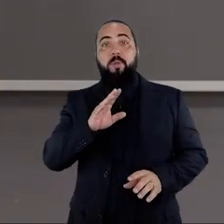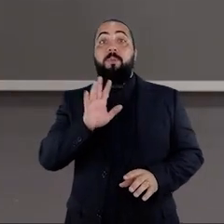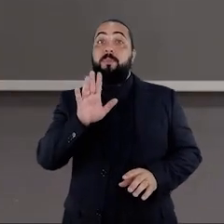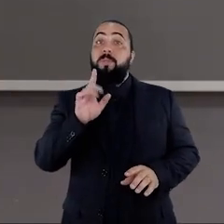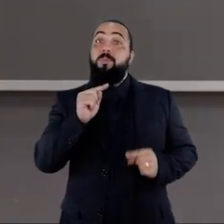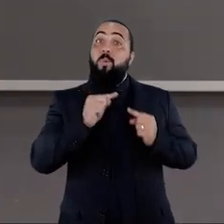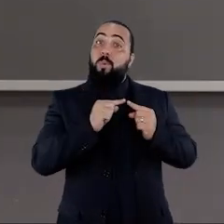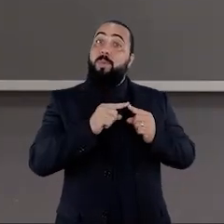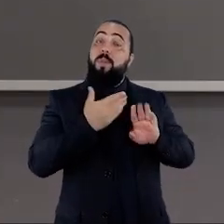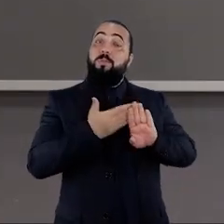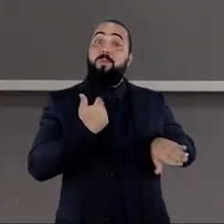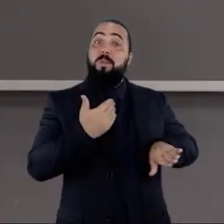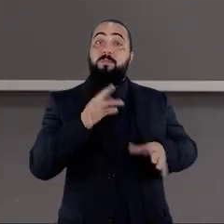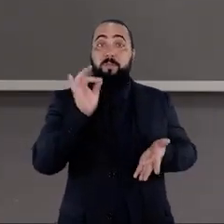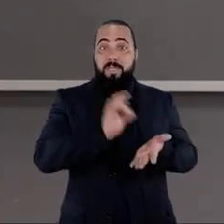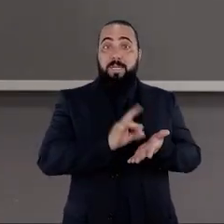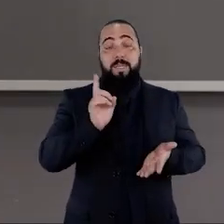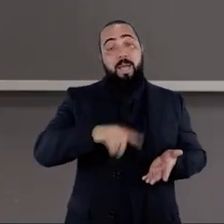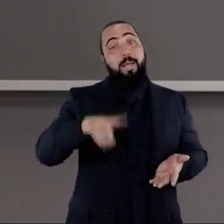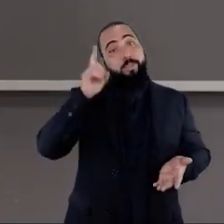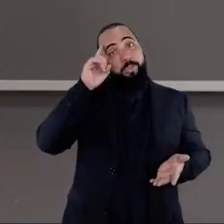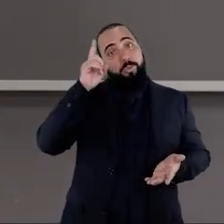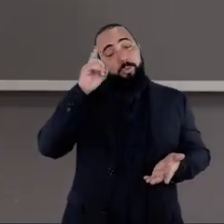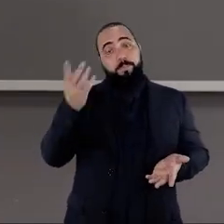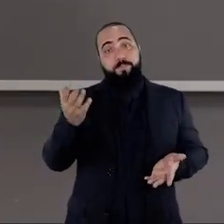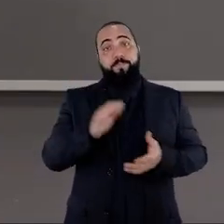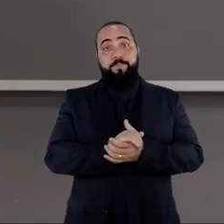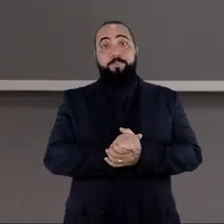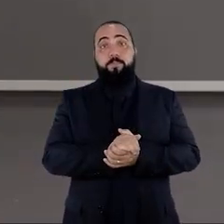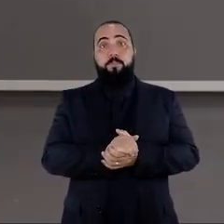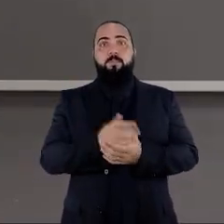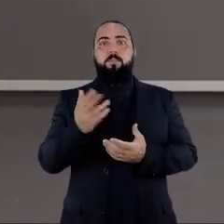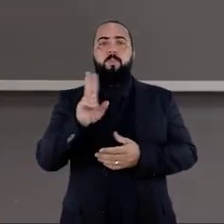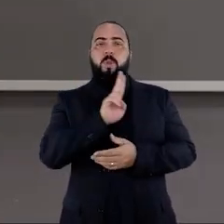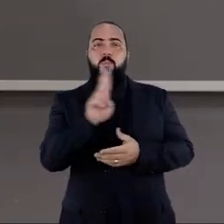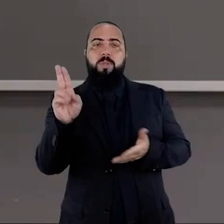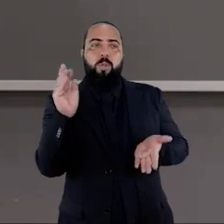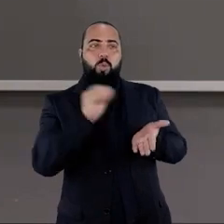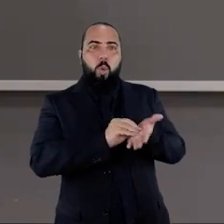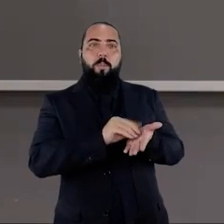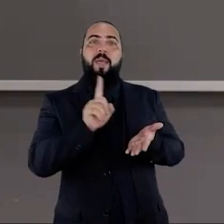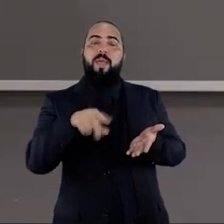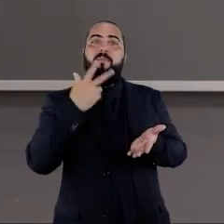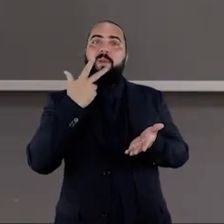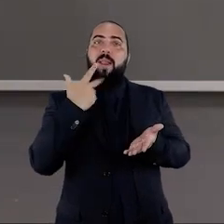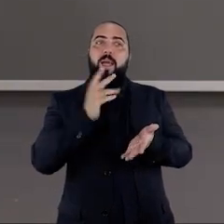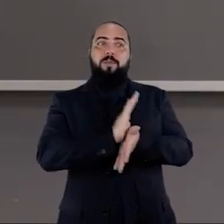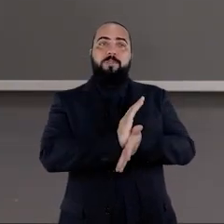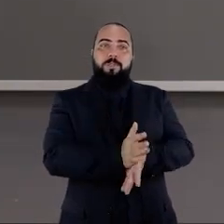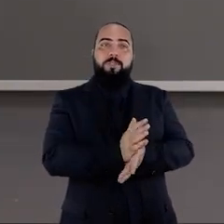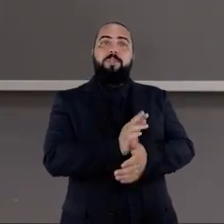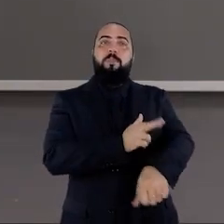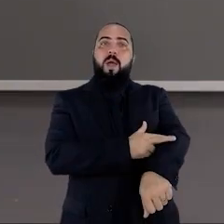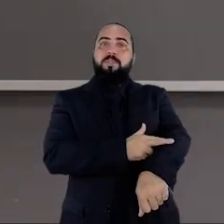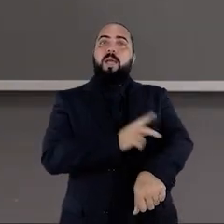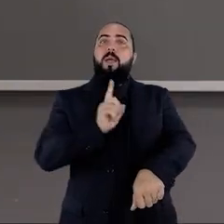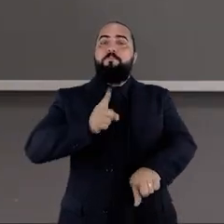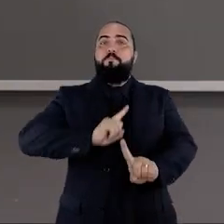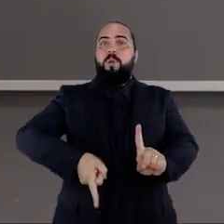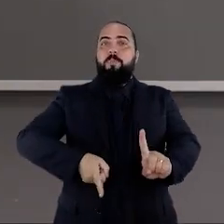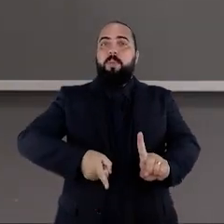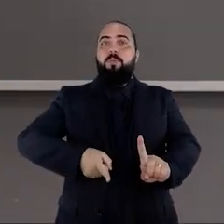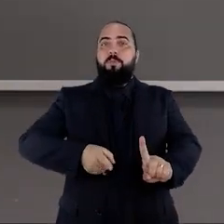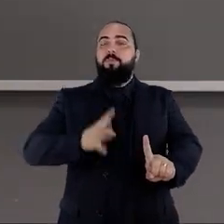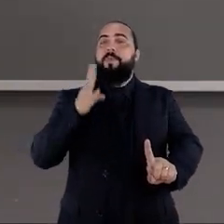a exclusão na realidade, no dia a dia. Então, nomear, dizer que a discriminação racial é proibido,